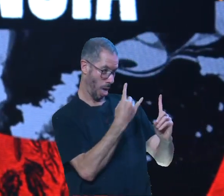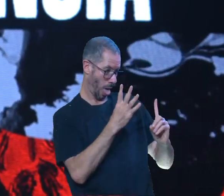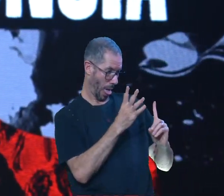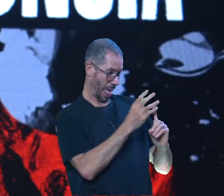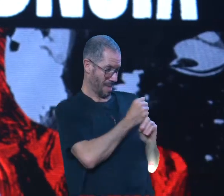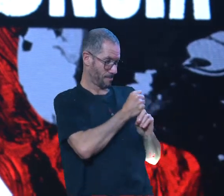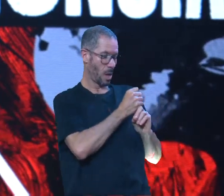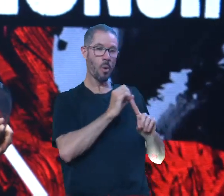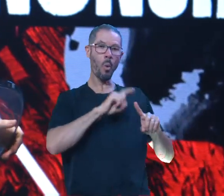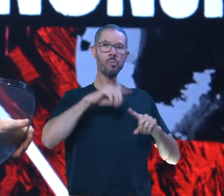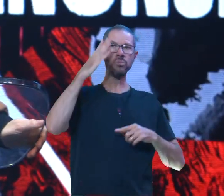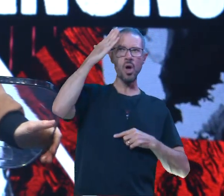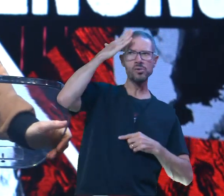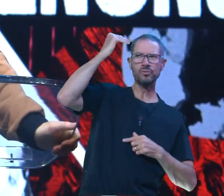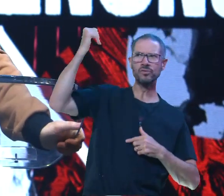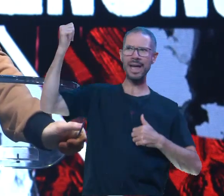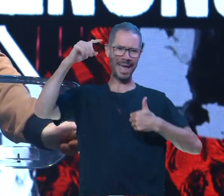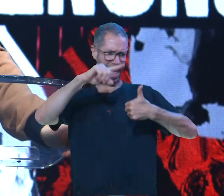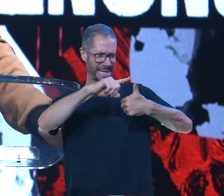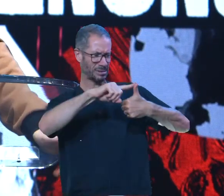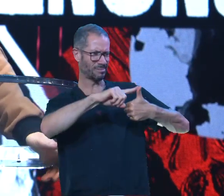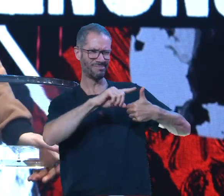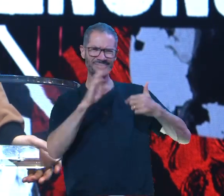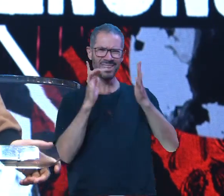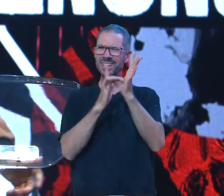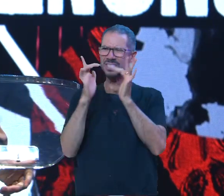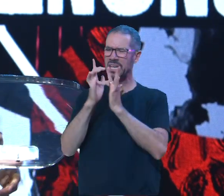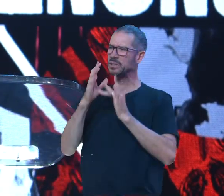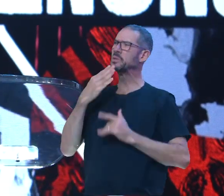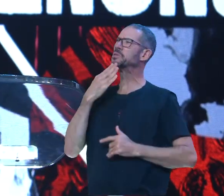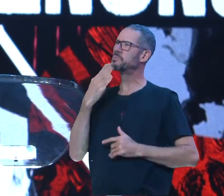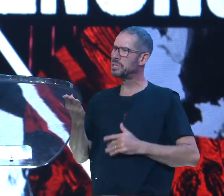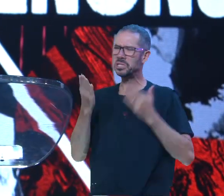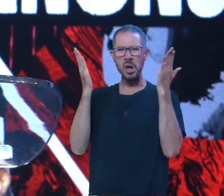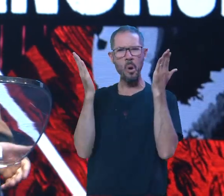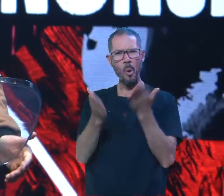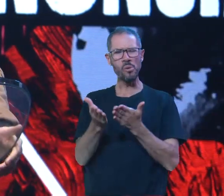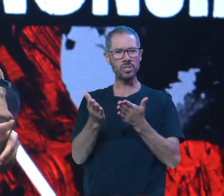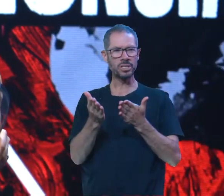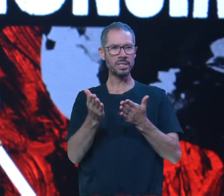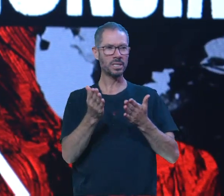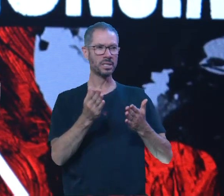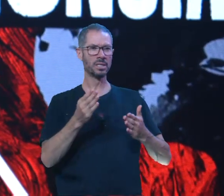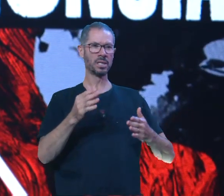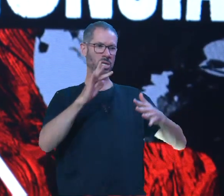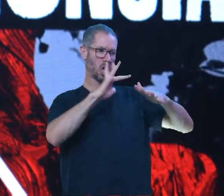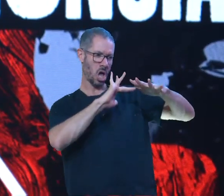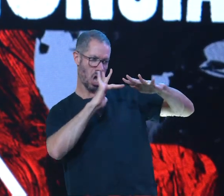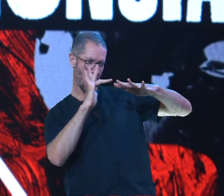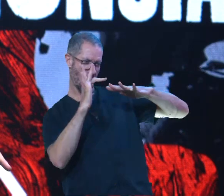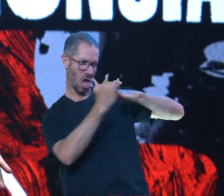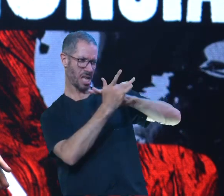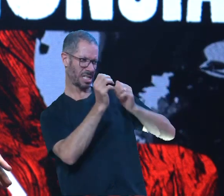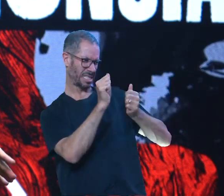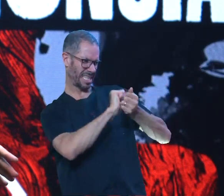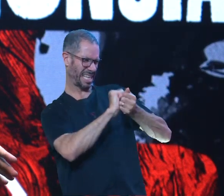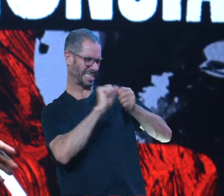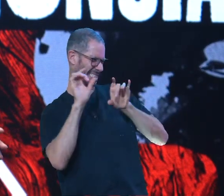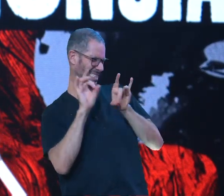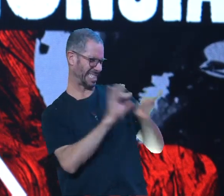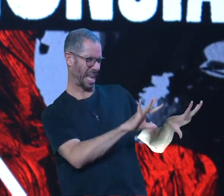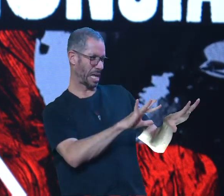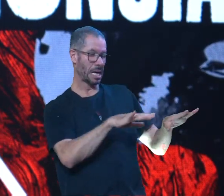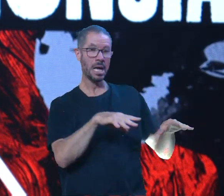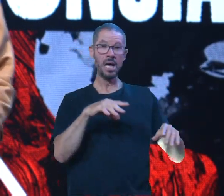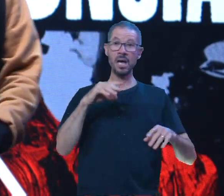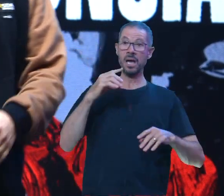Quem sabe é o sucesso. Será que Jesus te pedisse hoje para você deletar as tuas contas das redes sociais, você deletaria? Pastor, mas eu tenho não sei quantos